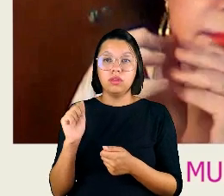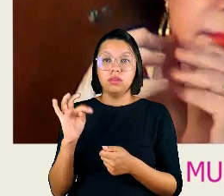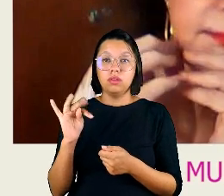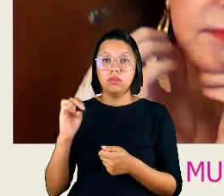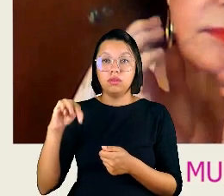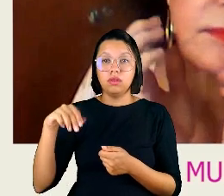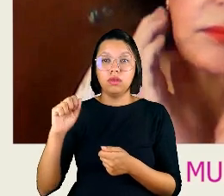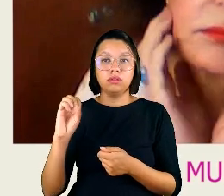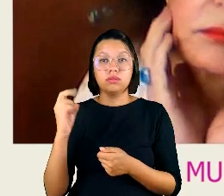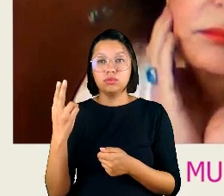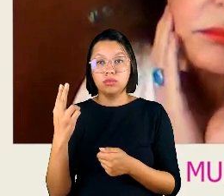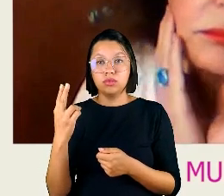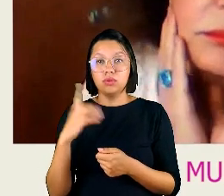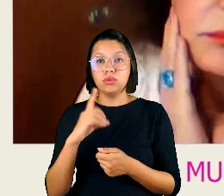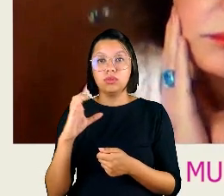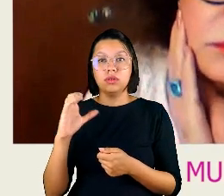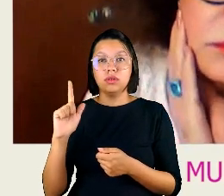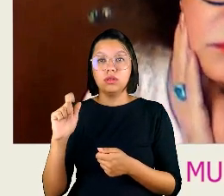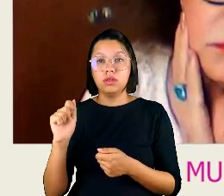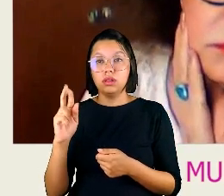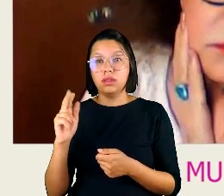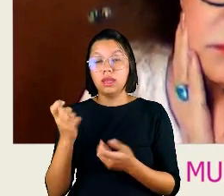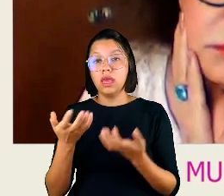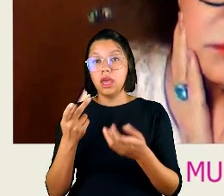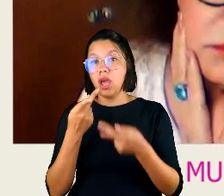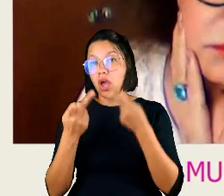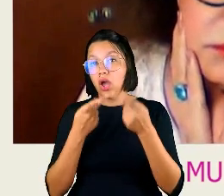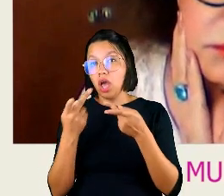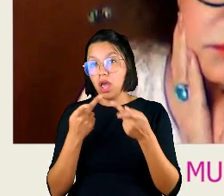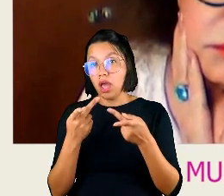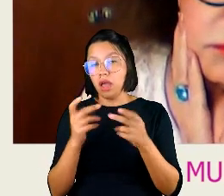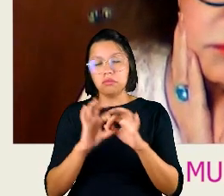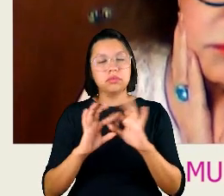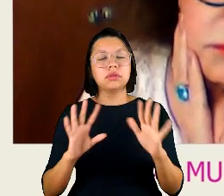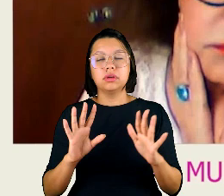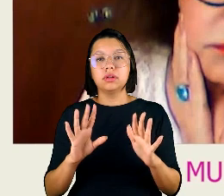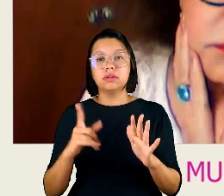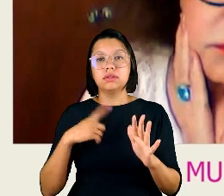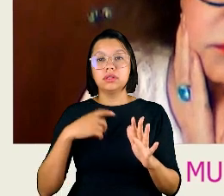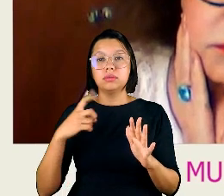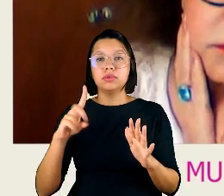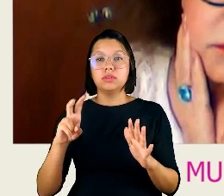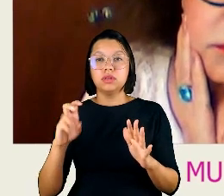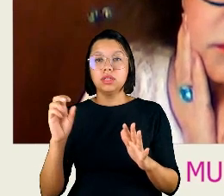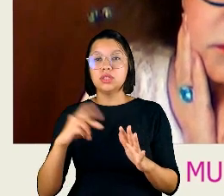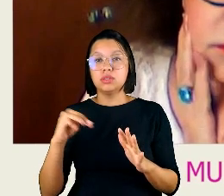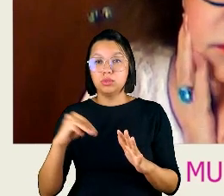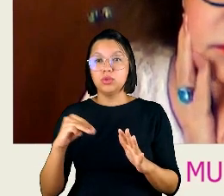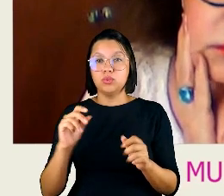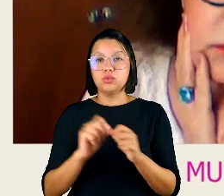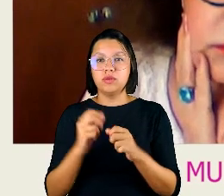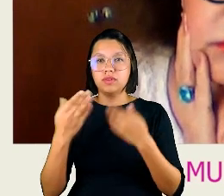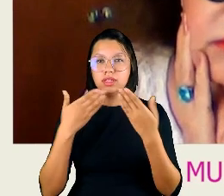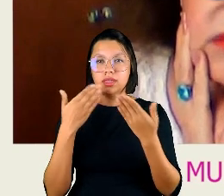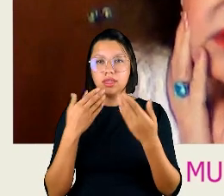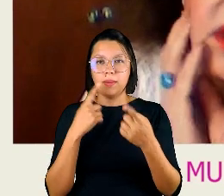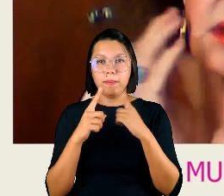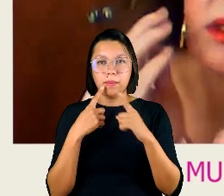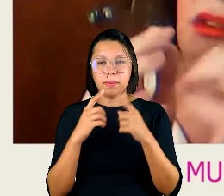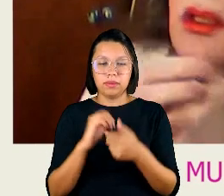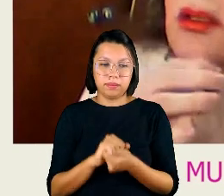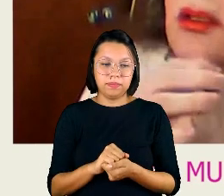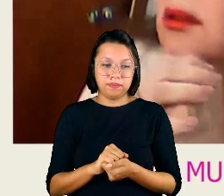doutora Clara queiram fazer algum comentário, fique à vontade, que a gente tem aí 15 minutinhos para fazer esse debate. Perfeito,